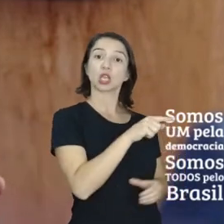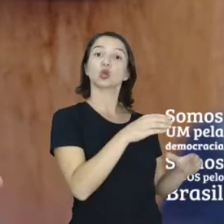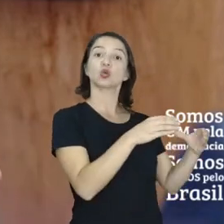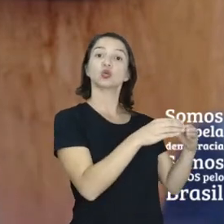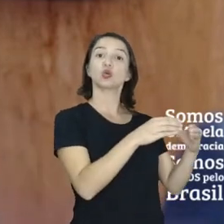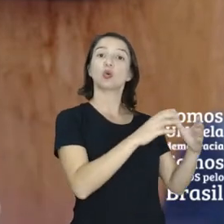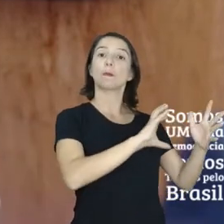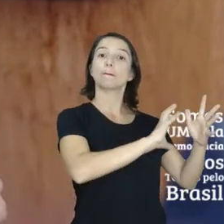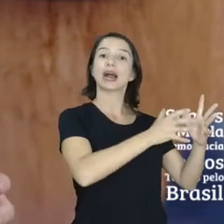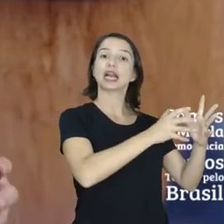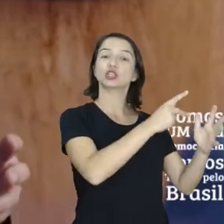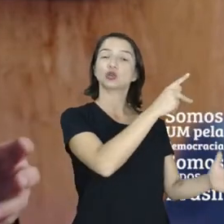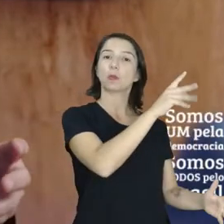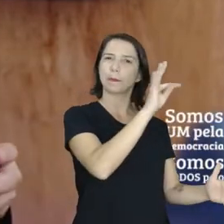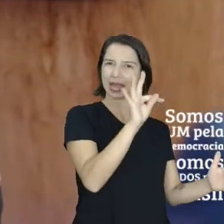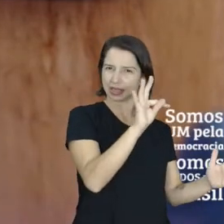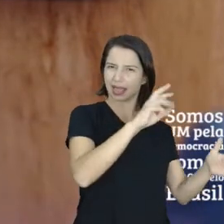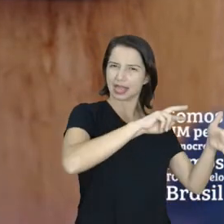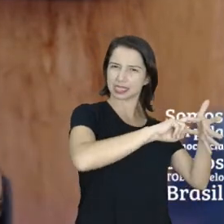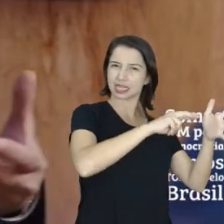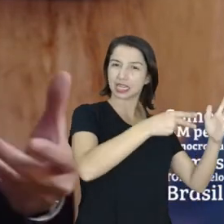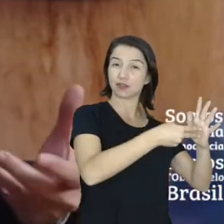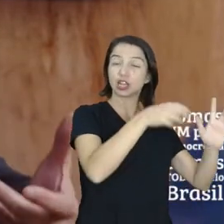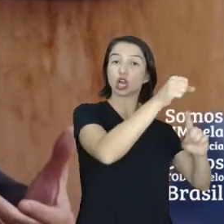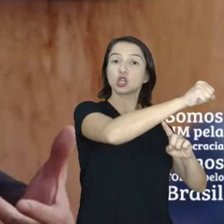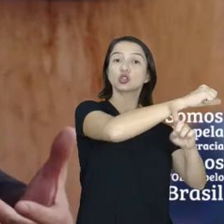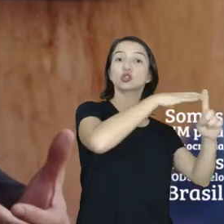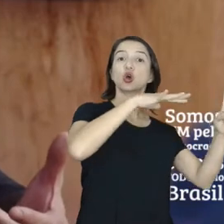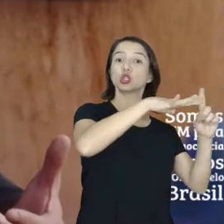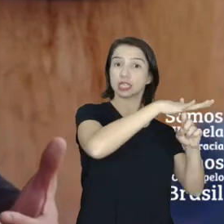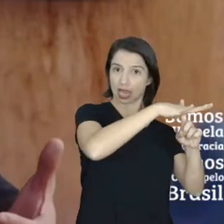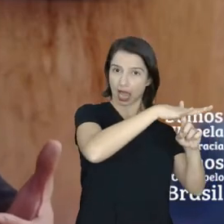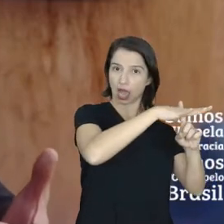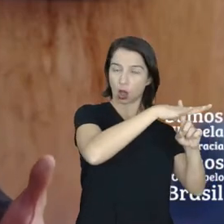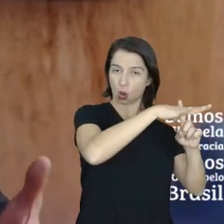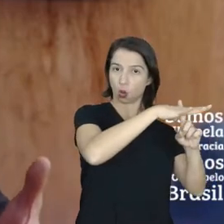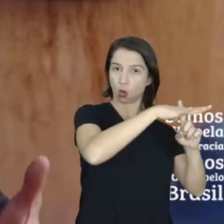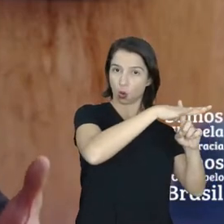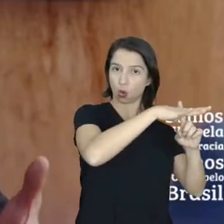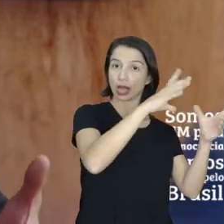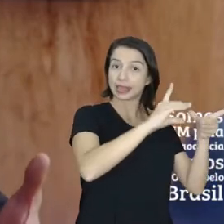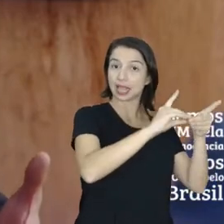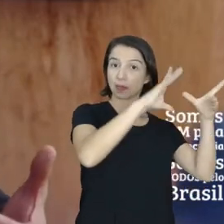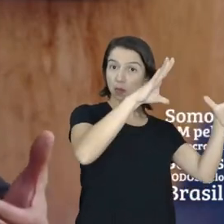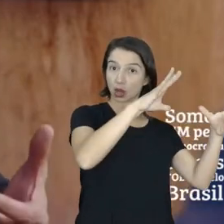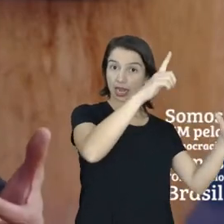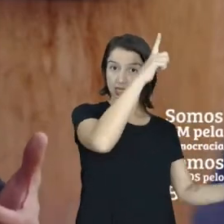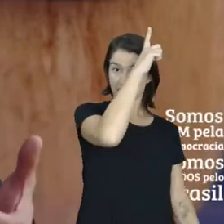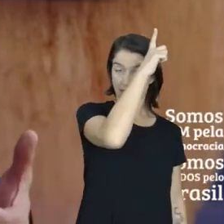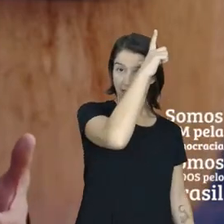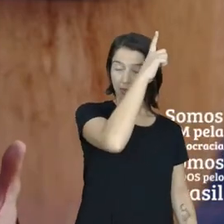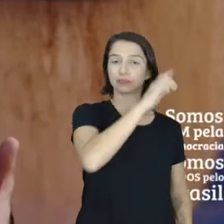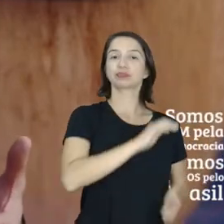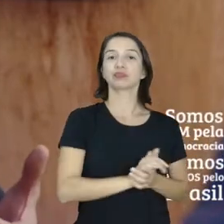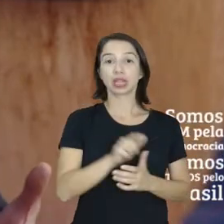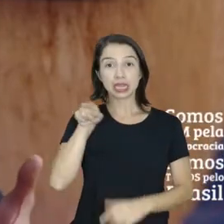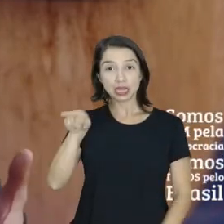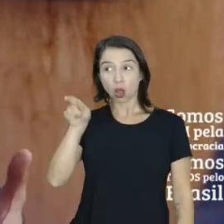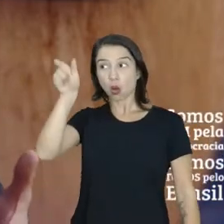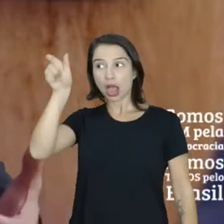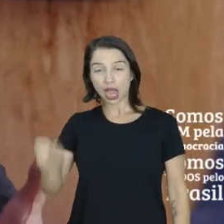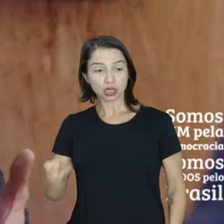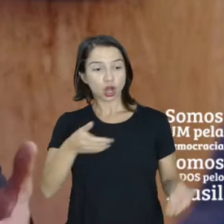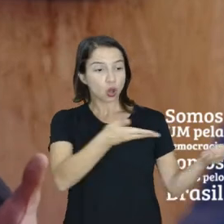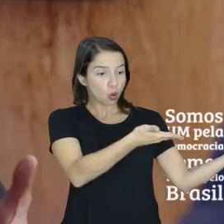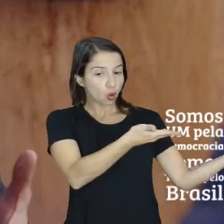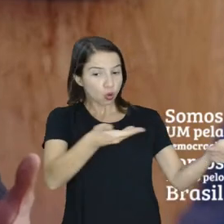alemã. Então, o que ela fez? Ela convidou a social-democracia alemã, ela sendo de outro partido, vamos